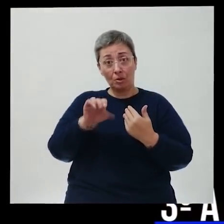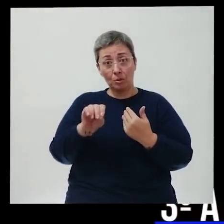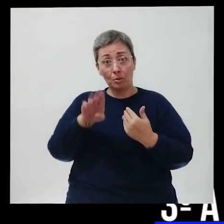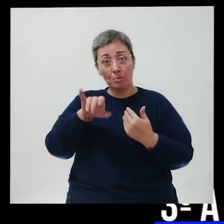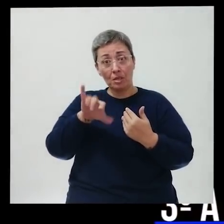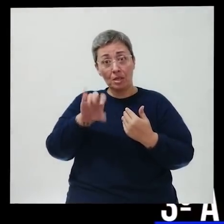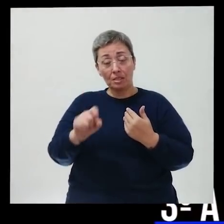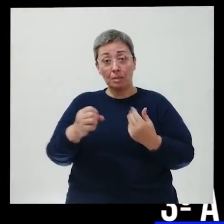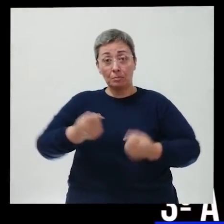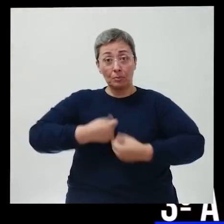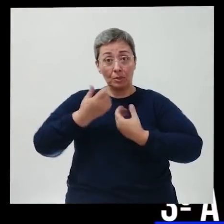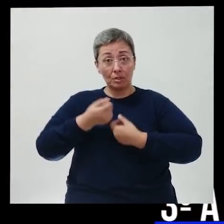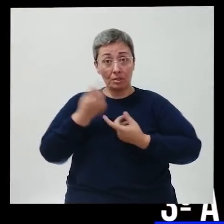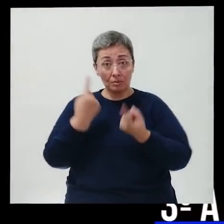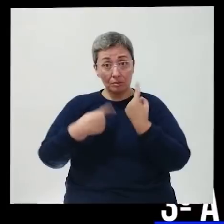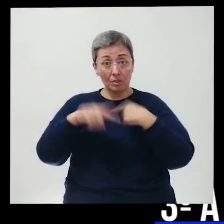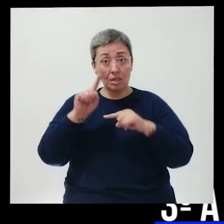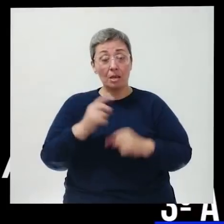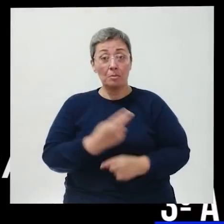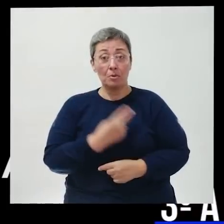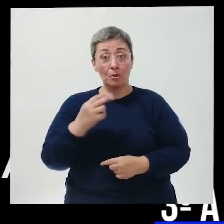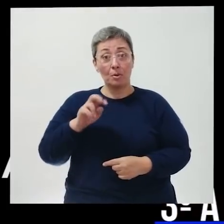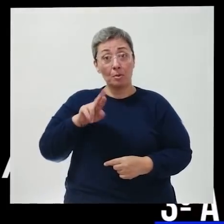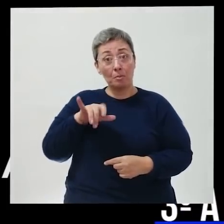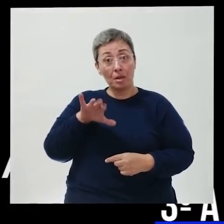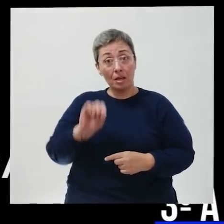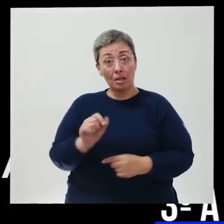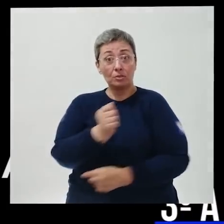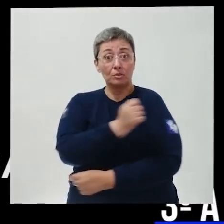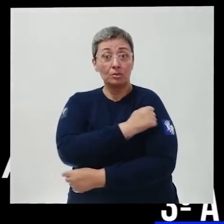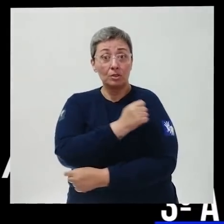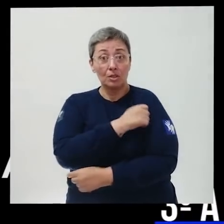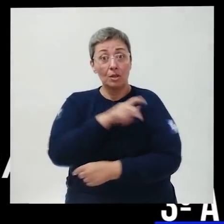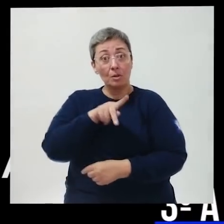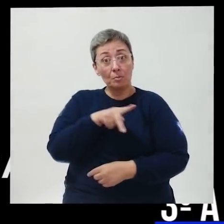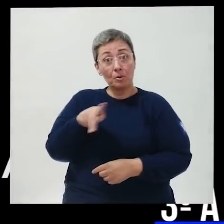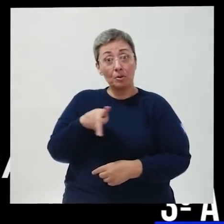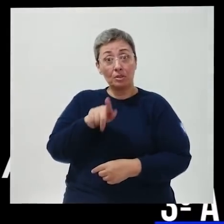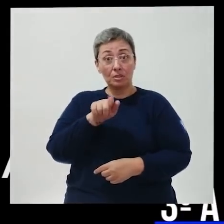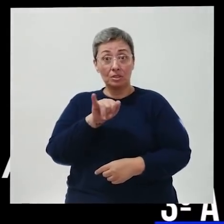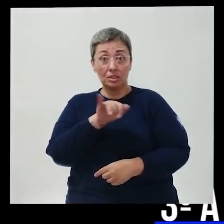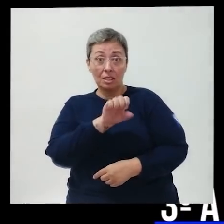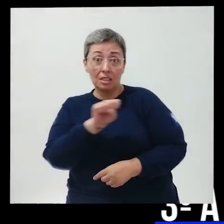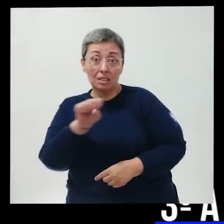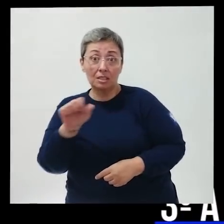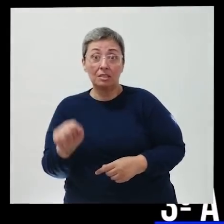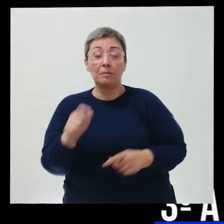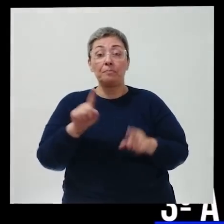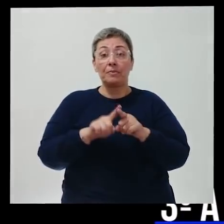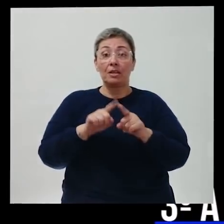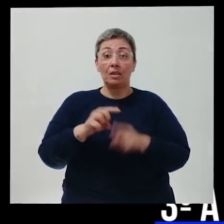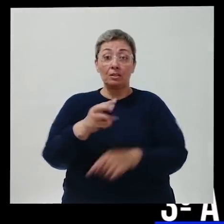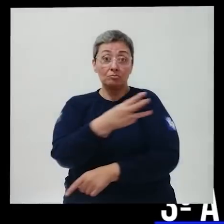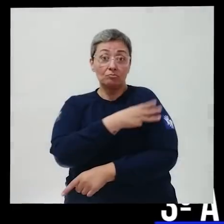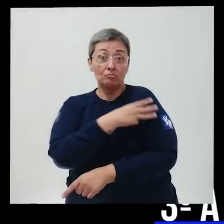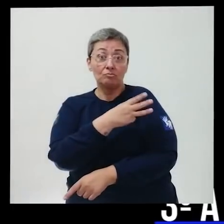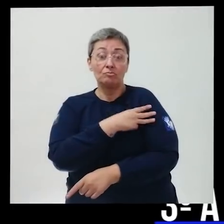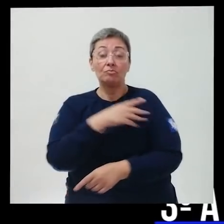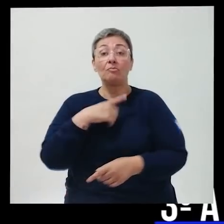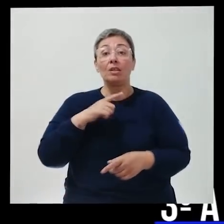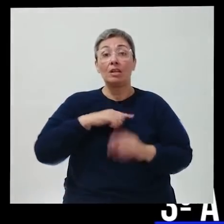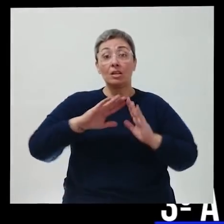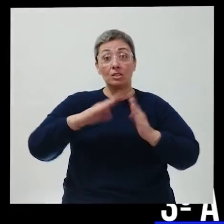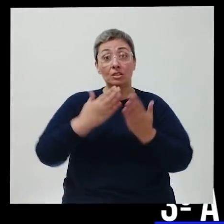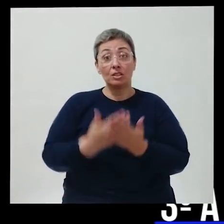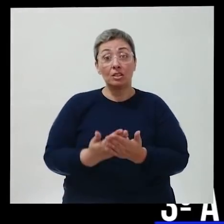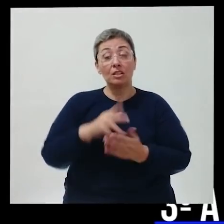Poesia que transforma. Eu sou o Breno, sou aluno da professora Gissa, sou do 3º ano, sou da